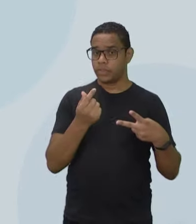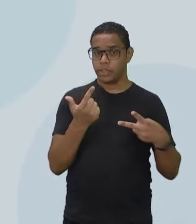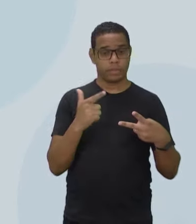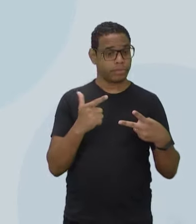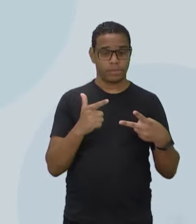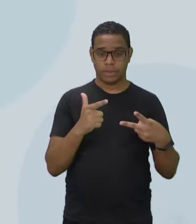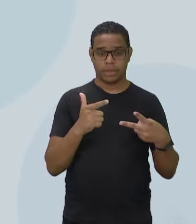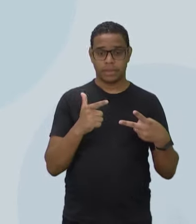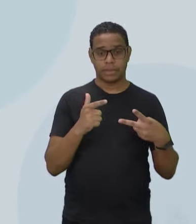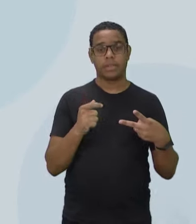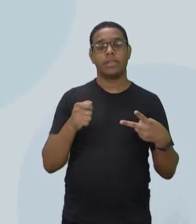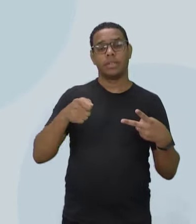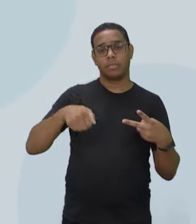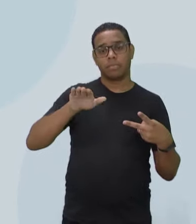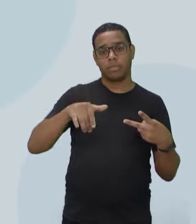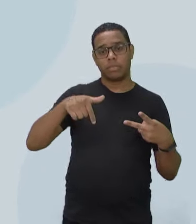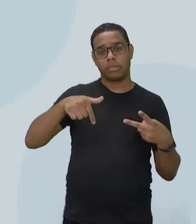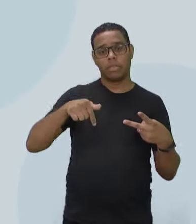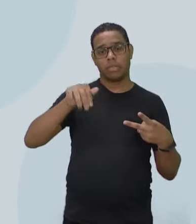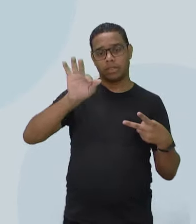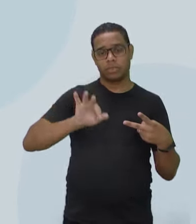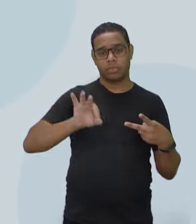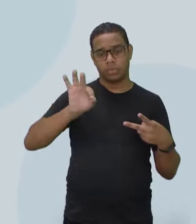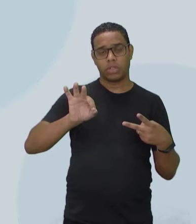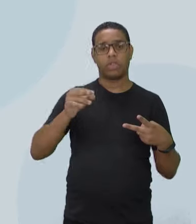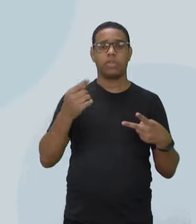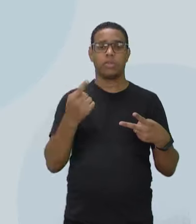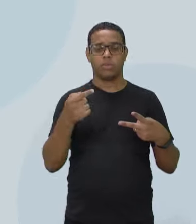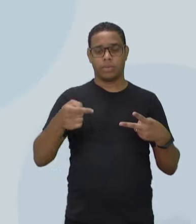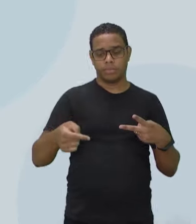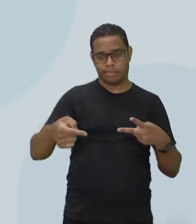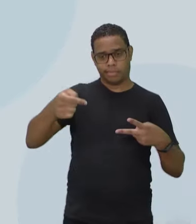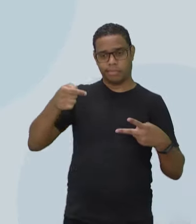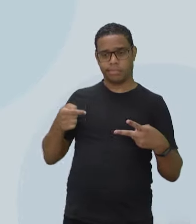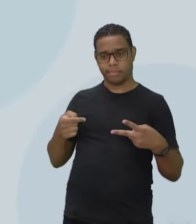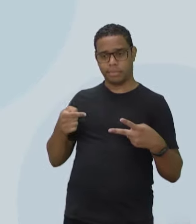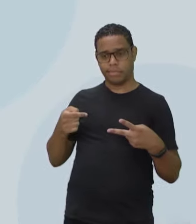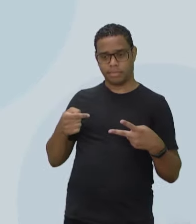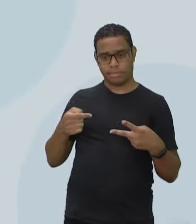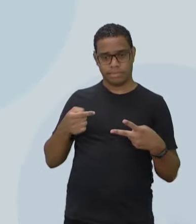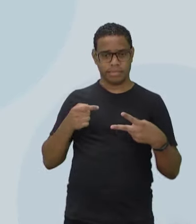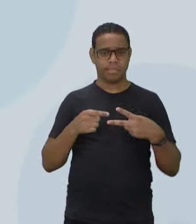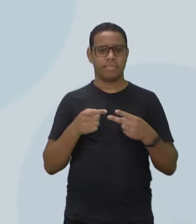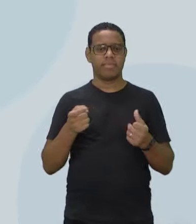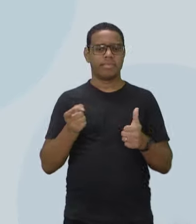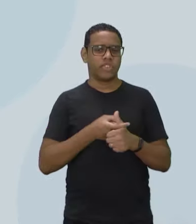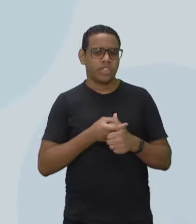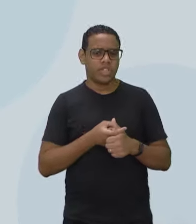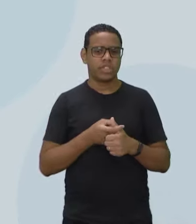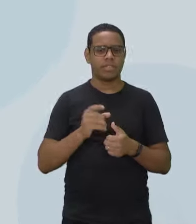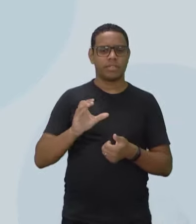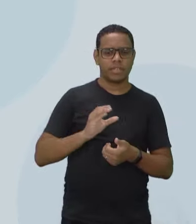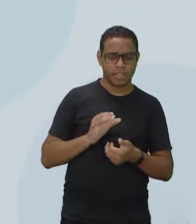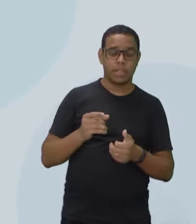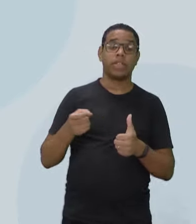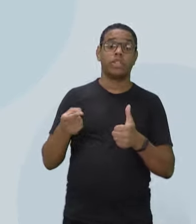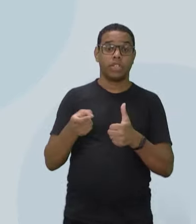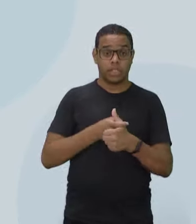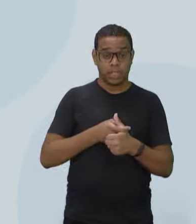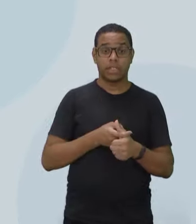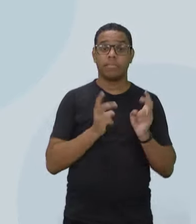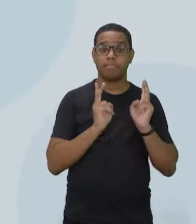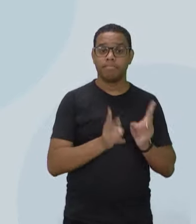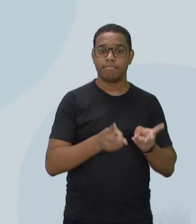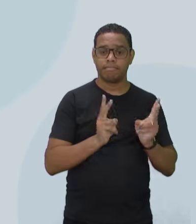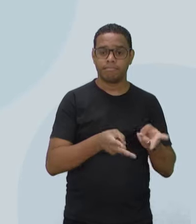para pagar, uma multa de 7% e volta a uma casa. Será que isso é despesa ou receita? Isso é uma